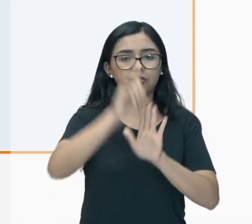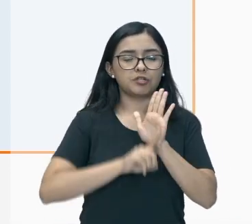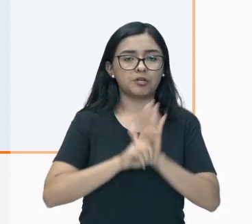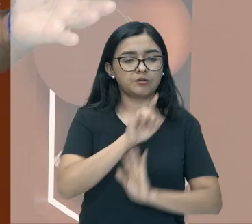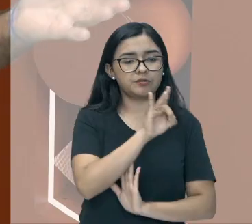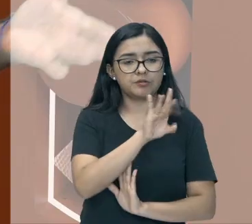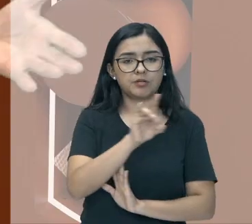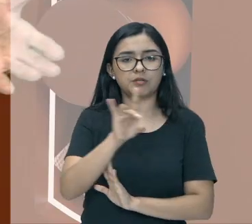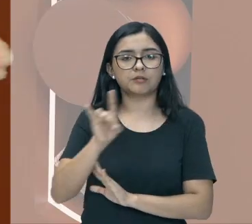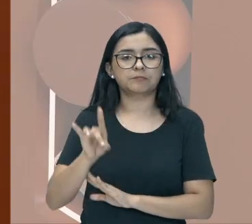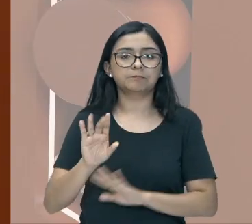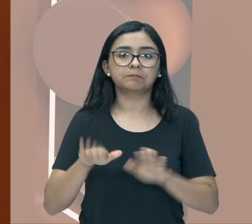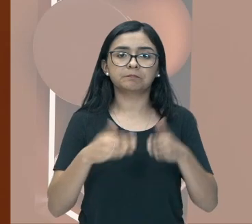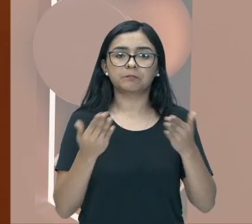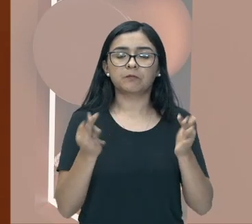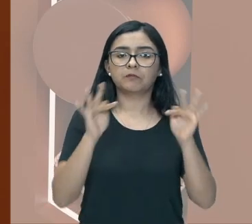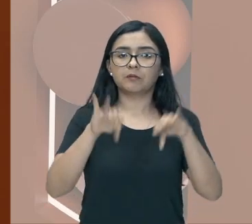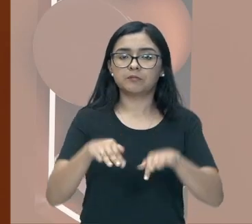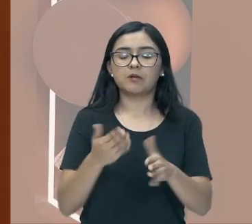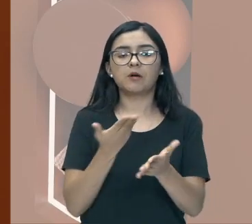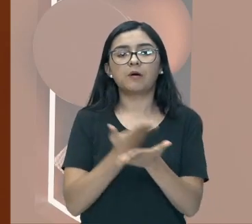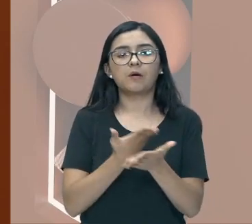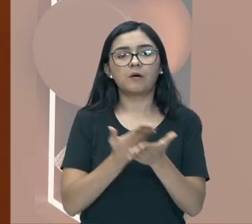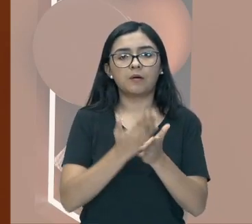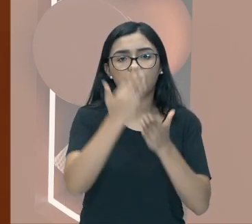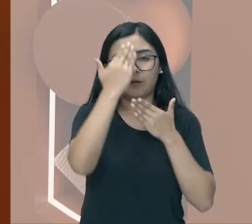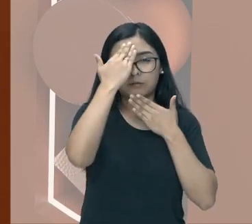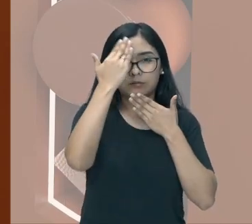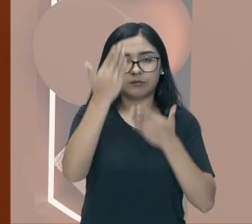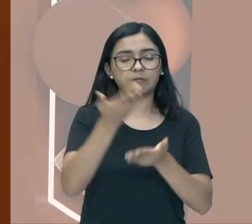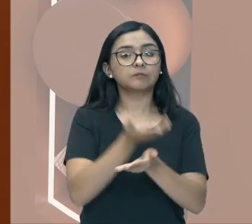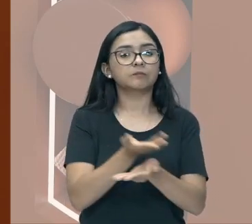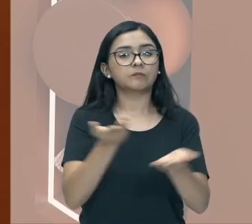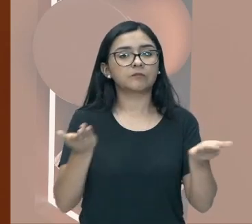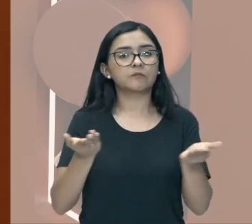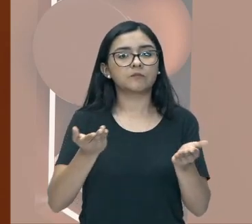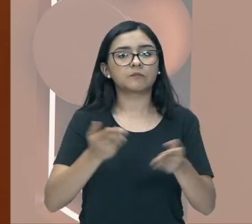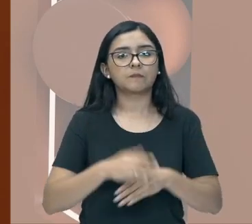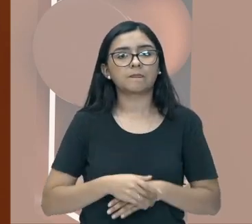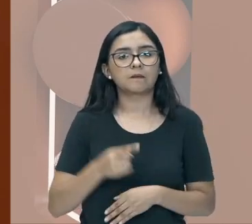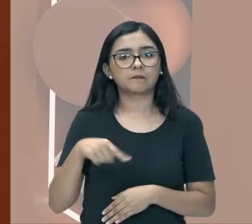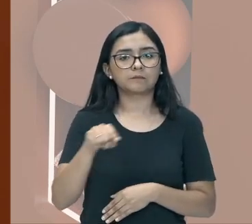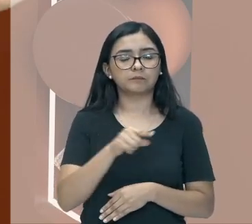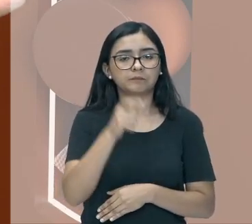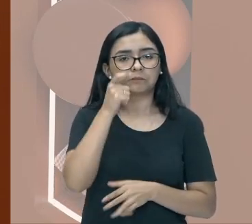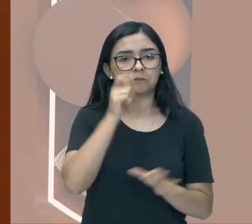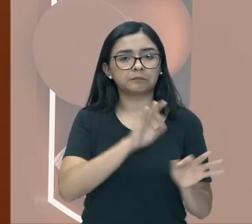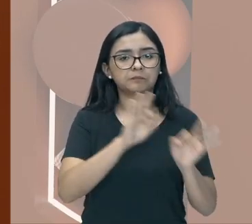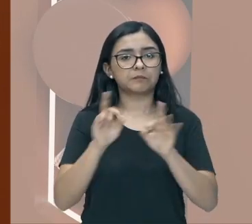bem, ficamos por aqui, agradecendo a todos, pela nossa aula.